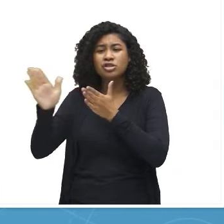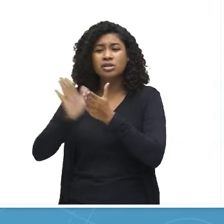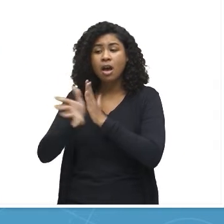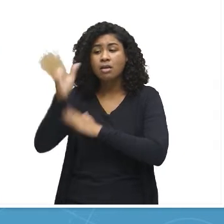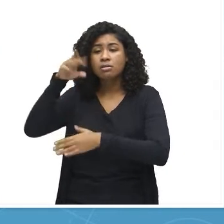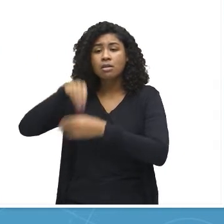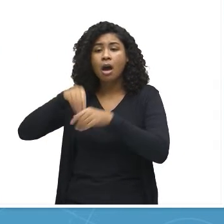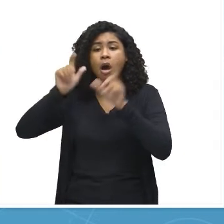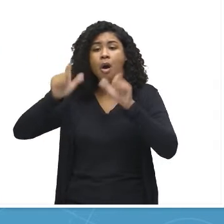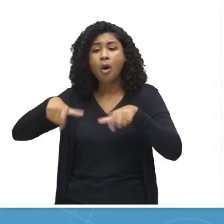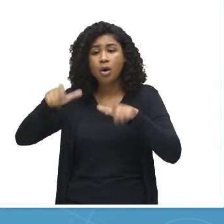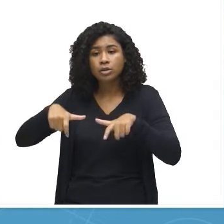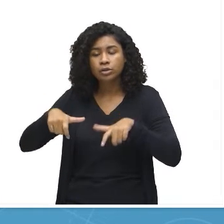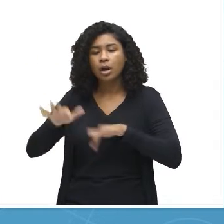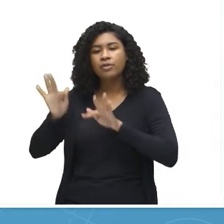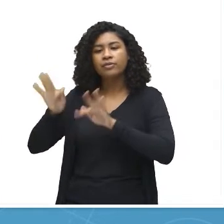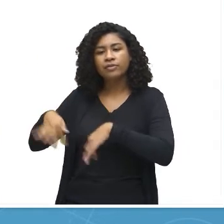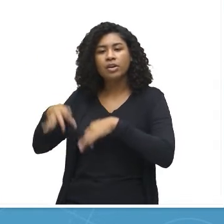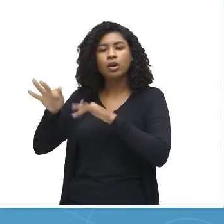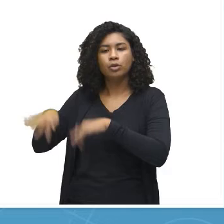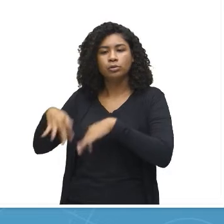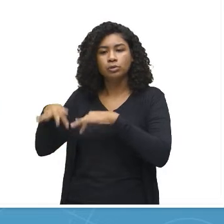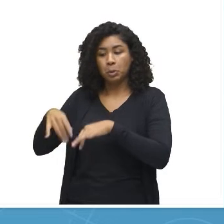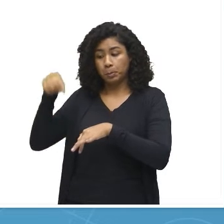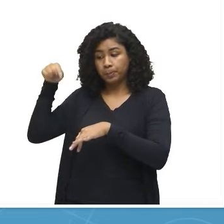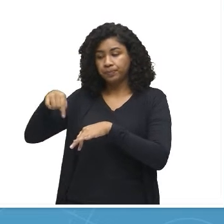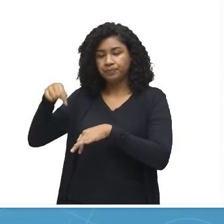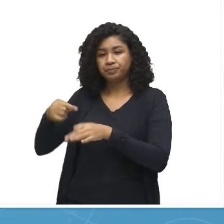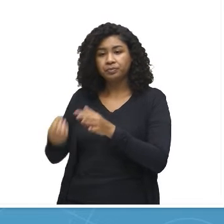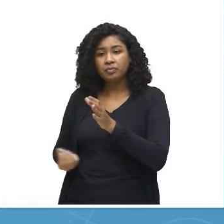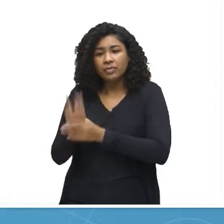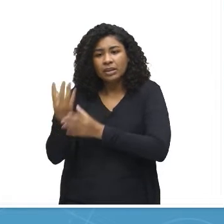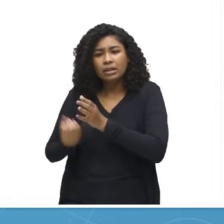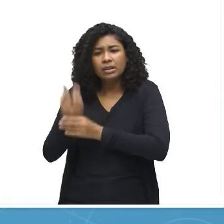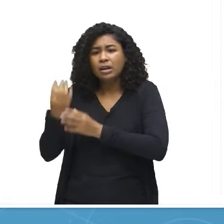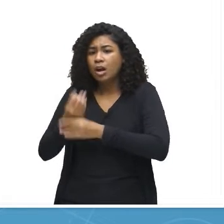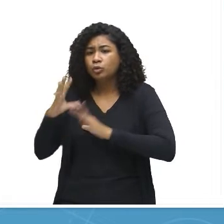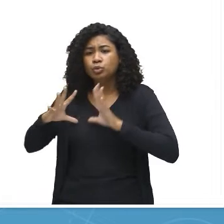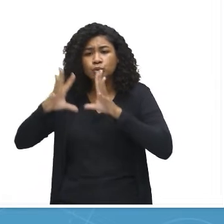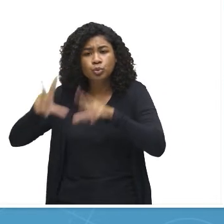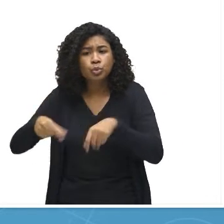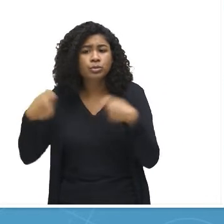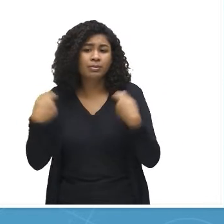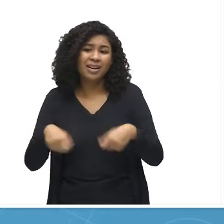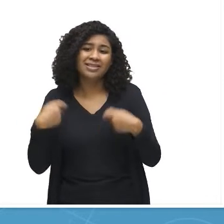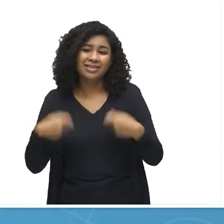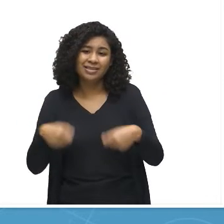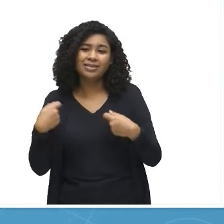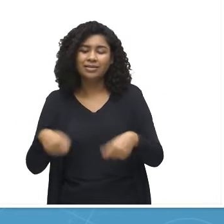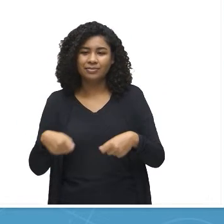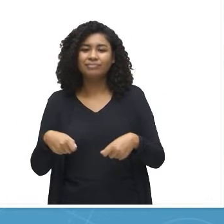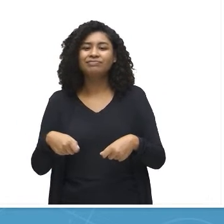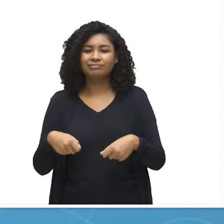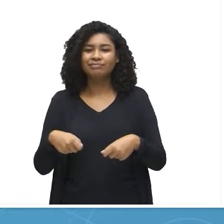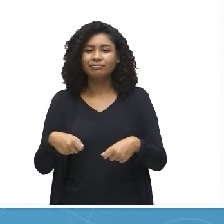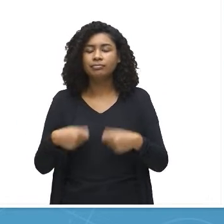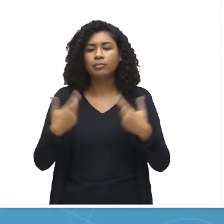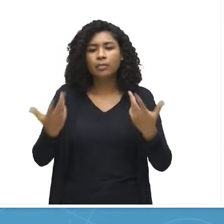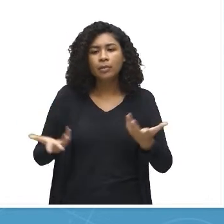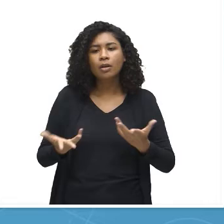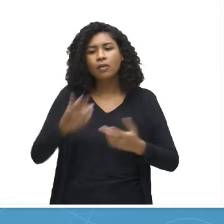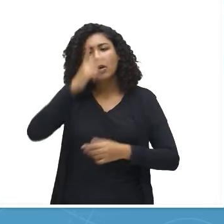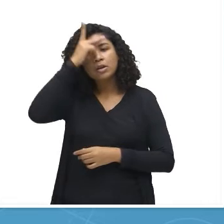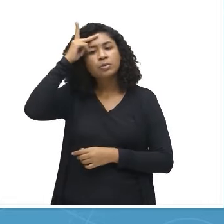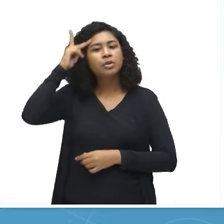né? E os feudos vão começar a produzir quase tudo aquilo que eles precisam. Olha só. Então isso vai fazendo com que as